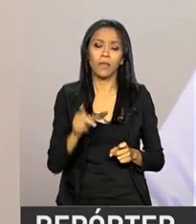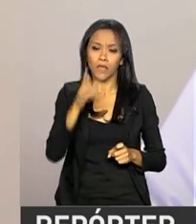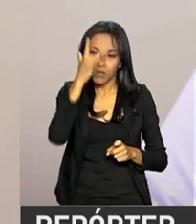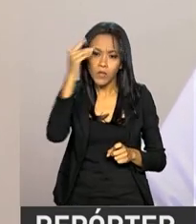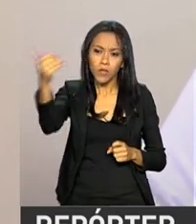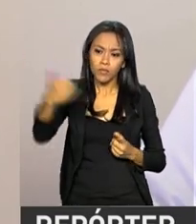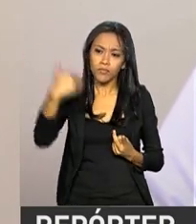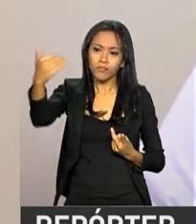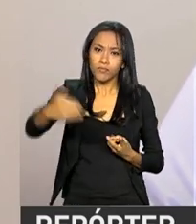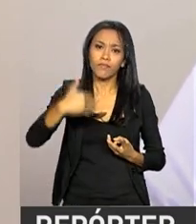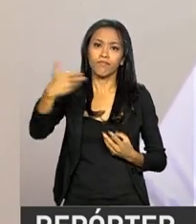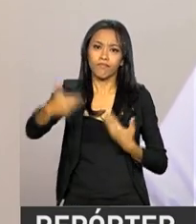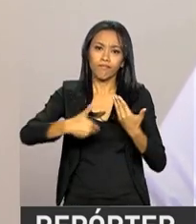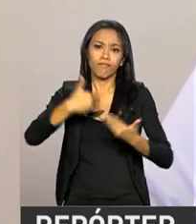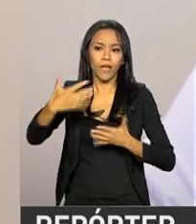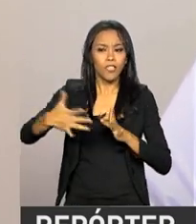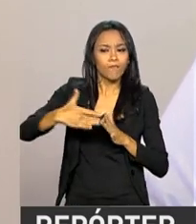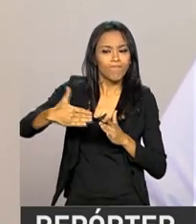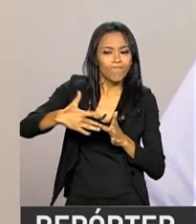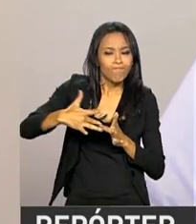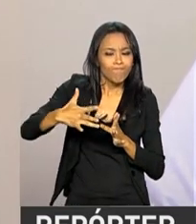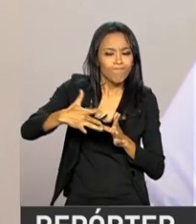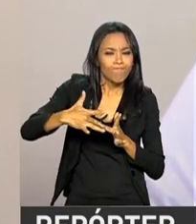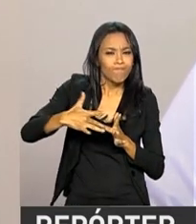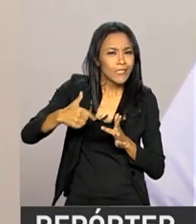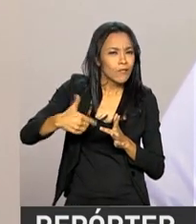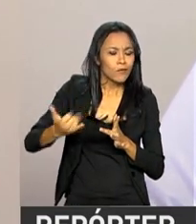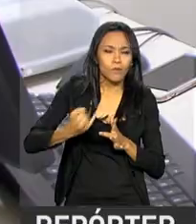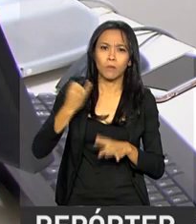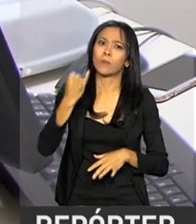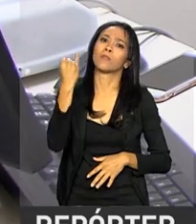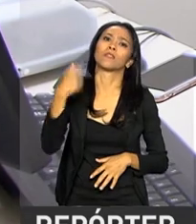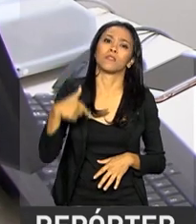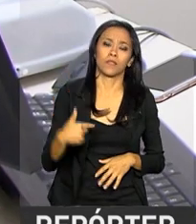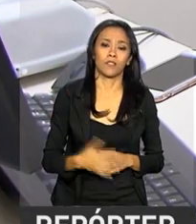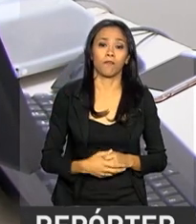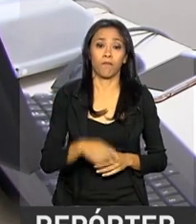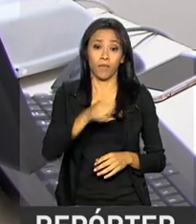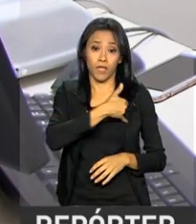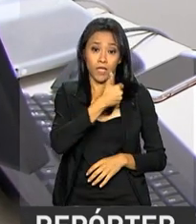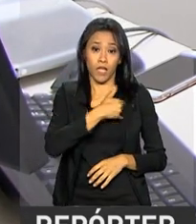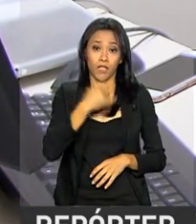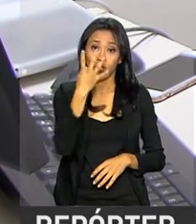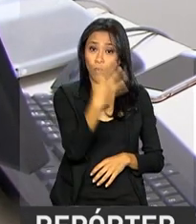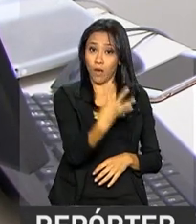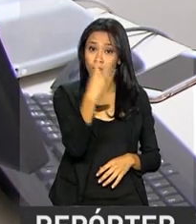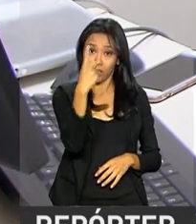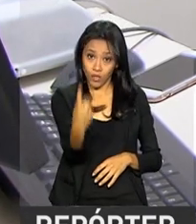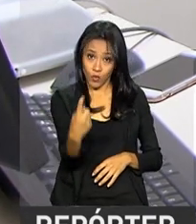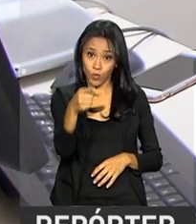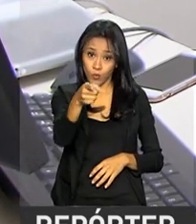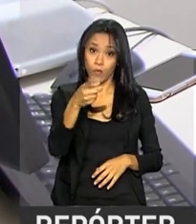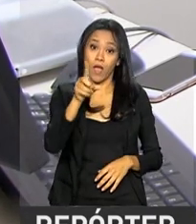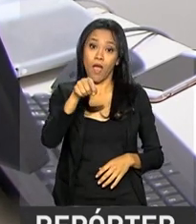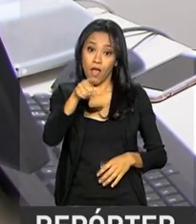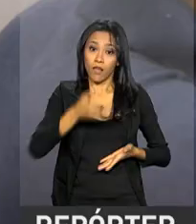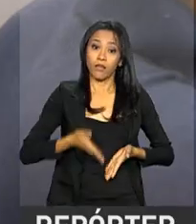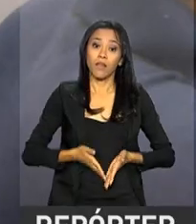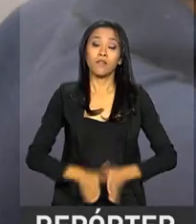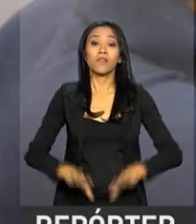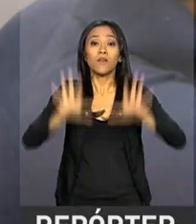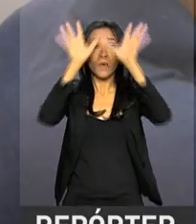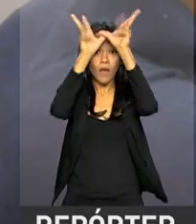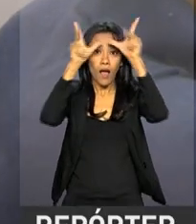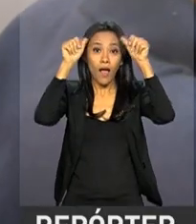vai ter um fortalecer o vínculo né isso é o mais importante com 41 anos gleiciane que nasceu no interior do acre